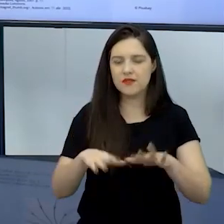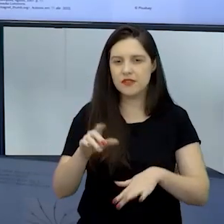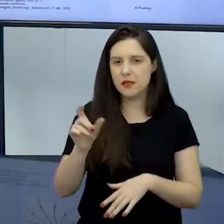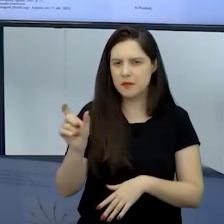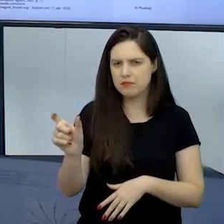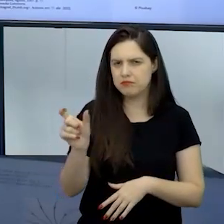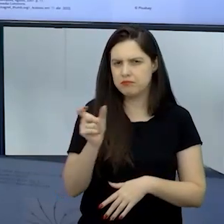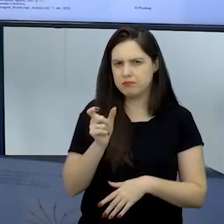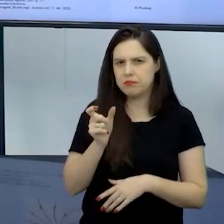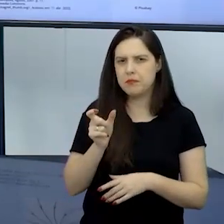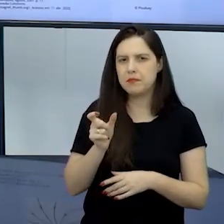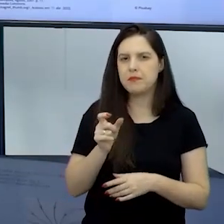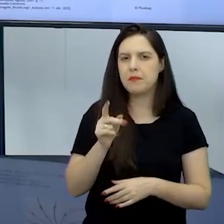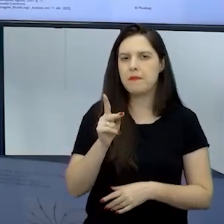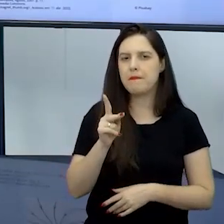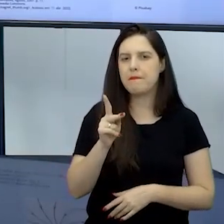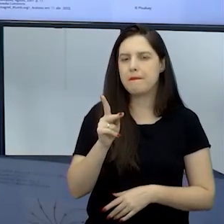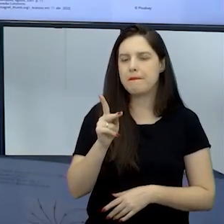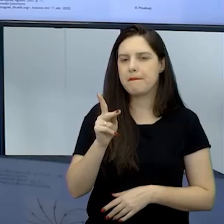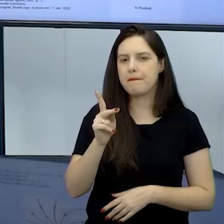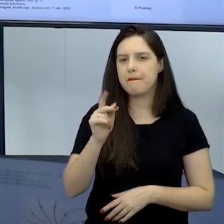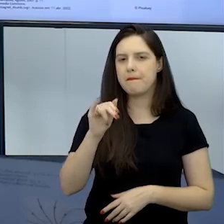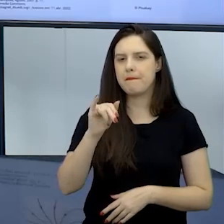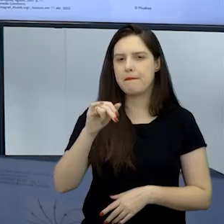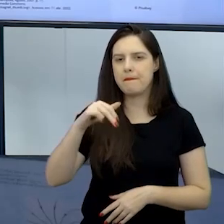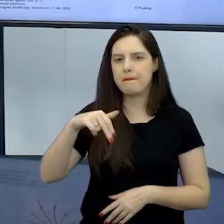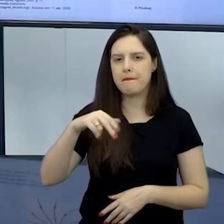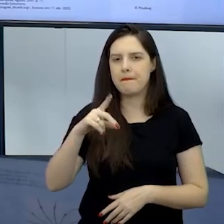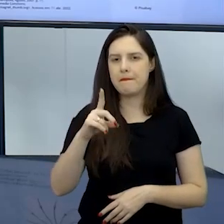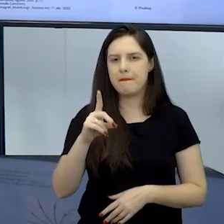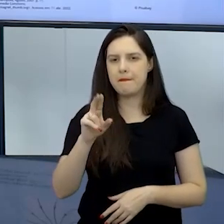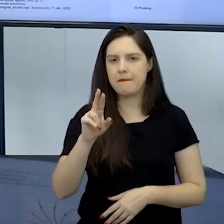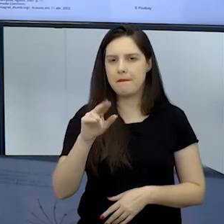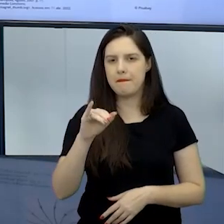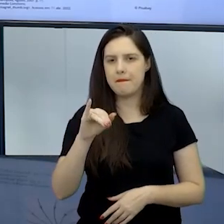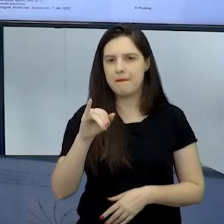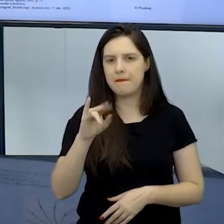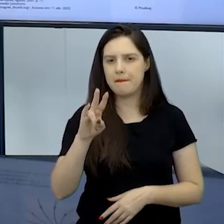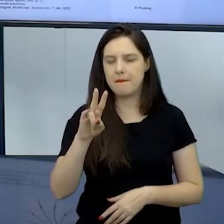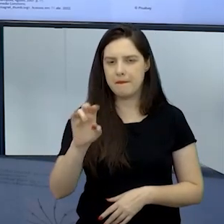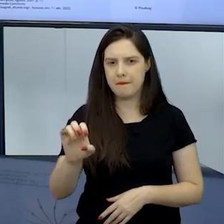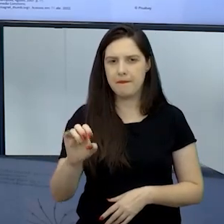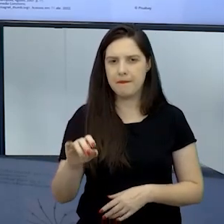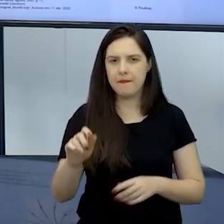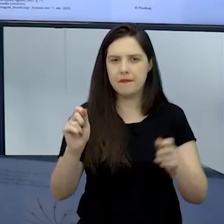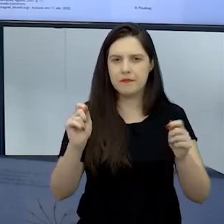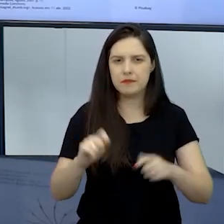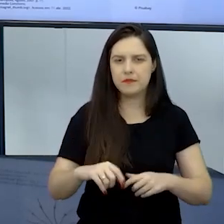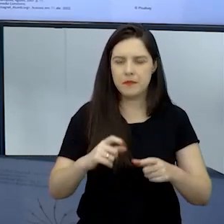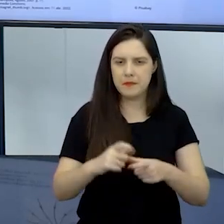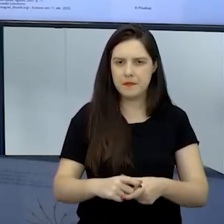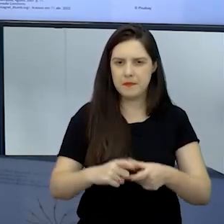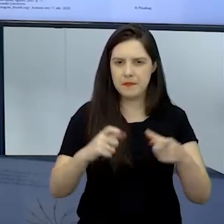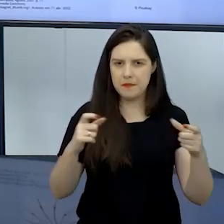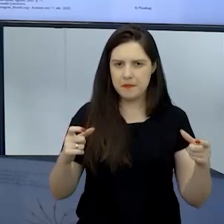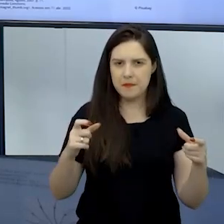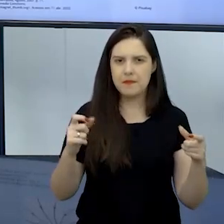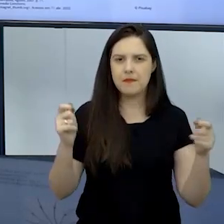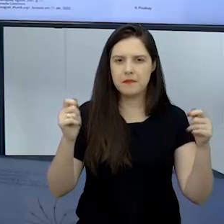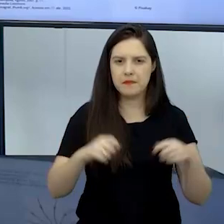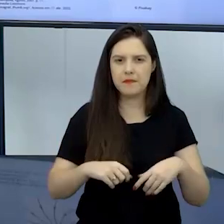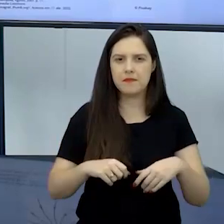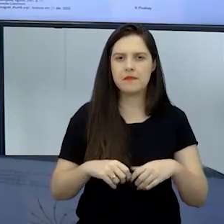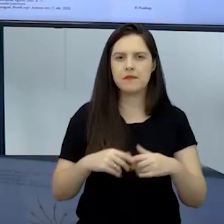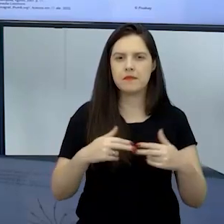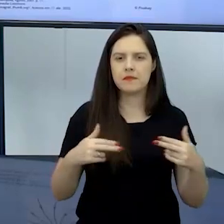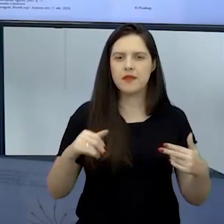tem em casa, esse aqui tem uma atração, né, tem um magnetismo maior, né, magnetismo mais, a atração e a repulsão dele é bem mais forte